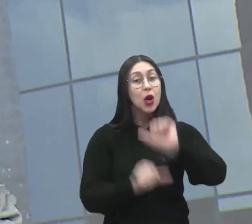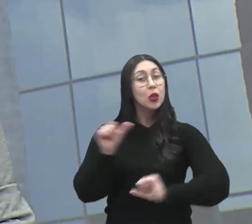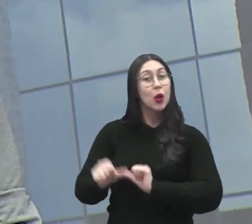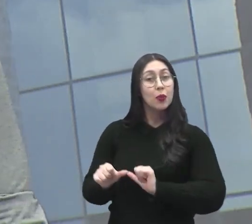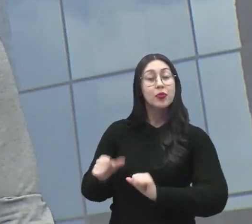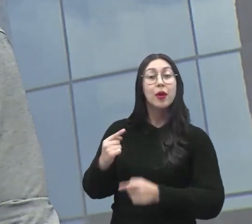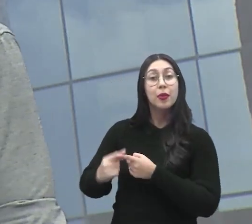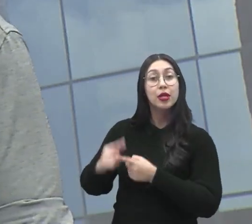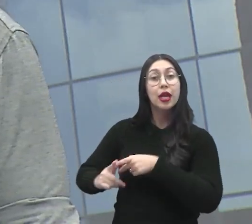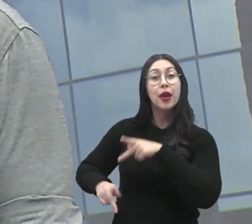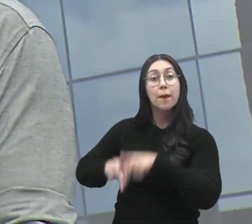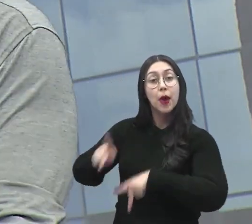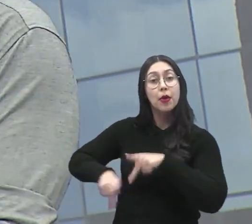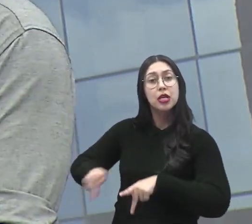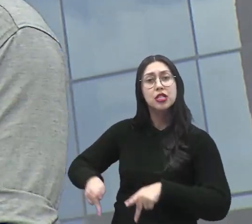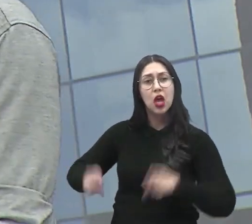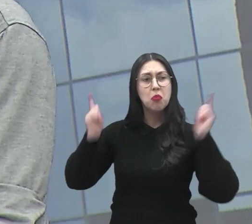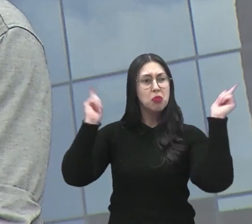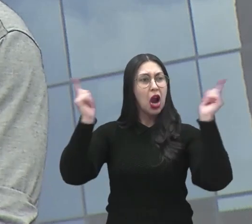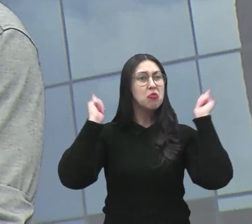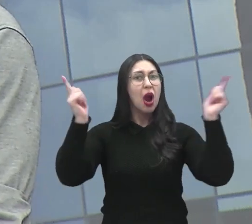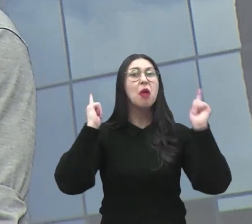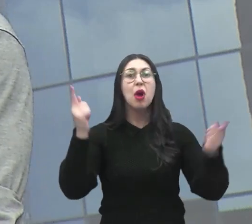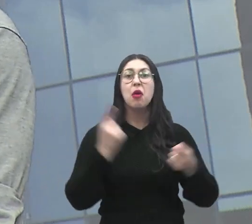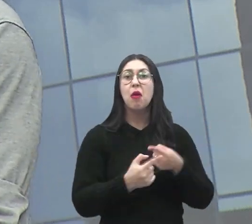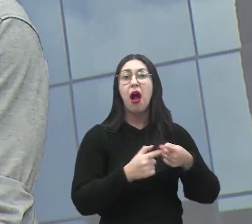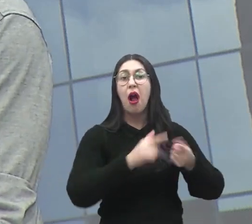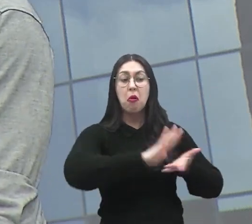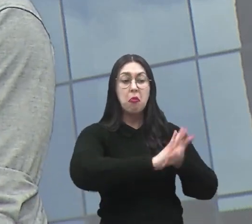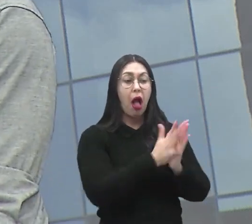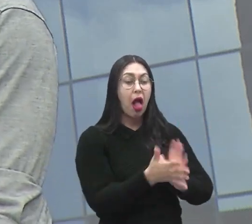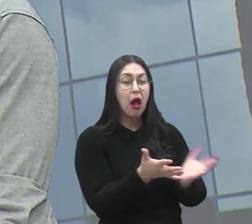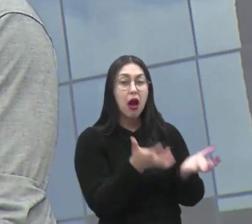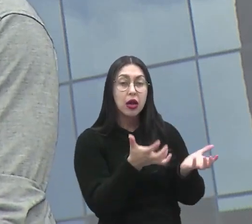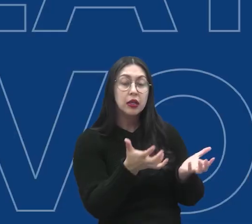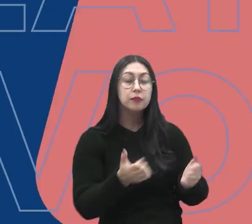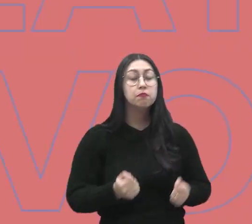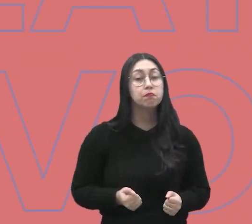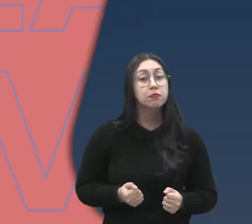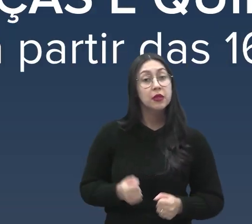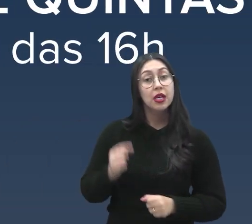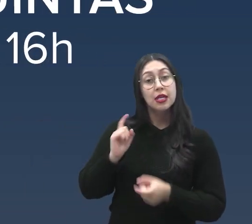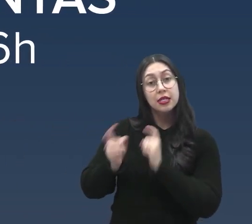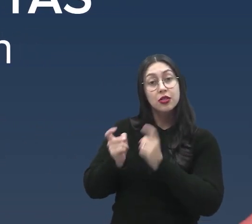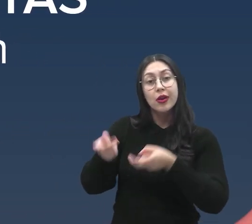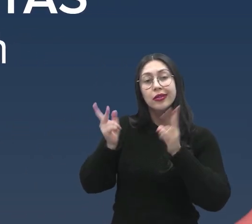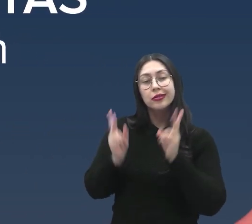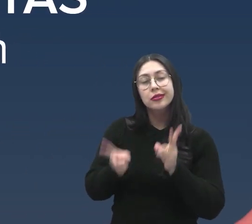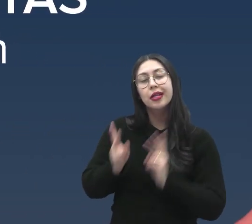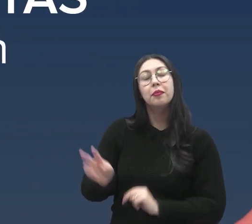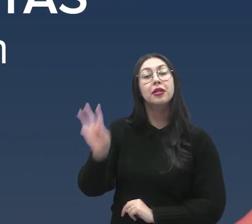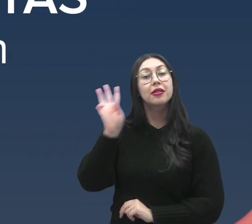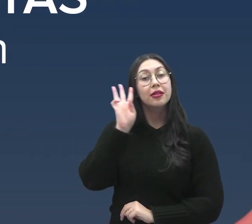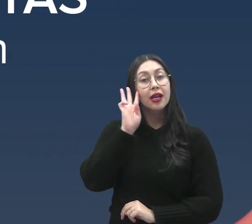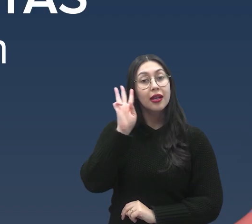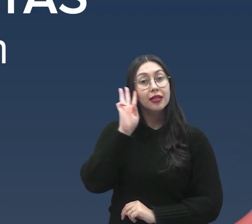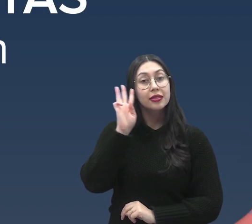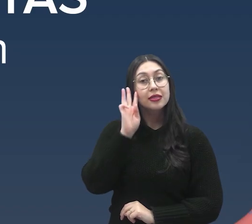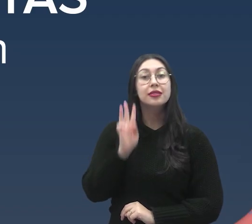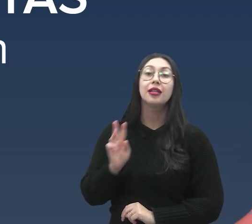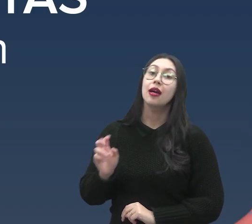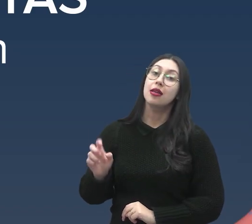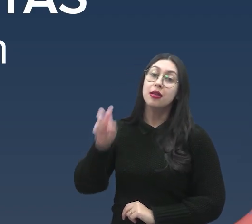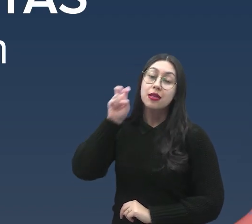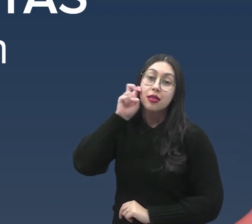após os moradores protestarem contra a demolição de uma praça no local. As sessões da Câmara são realizadas todas